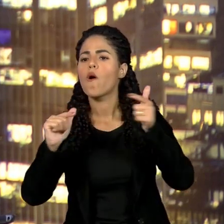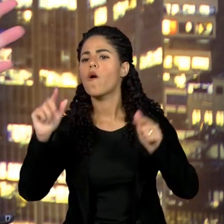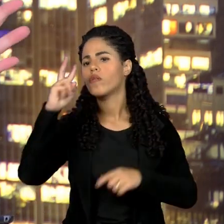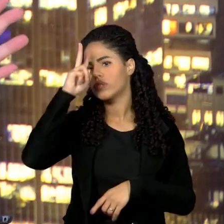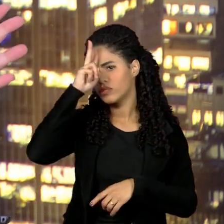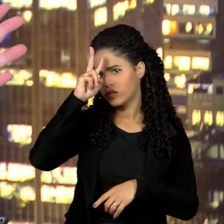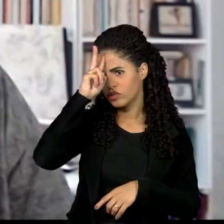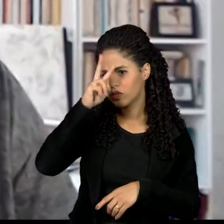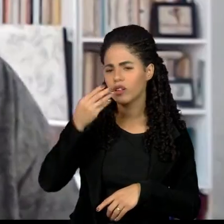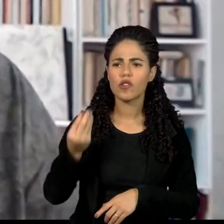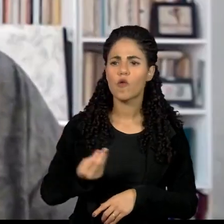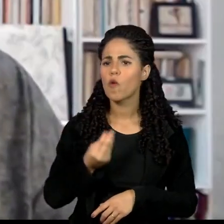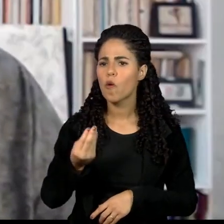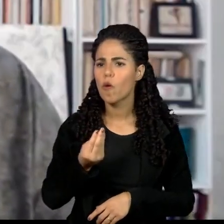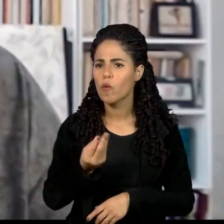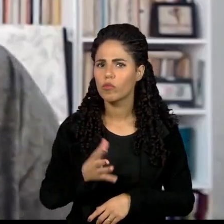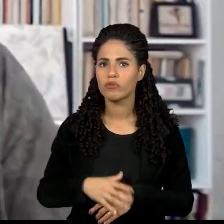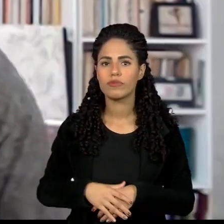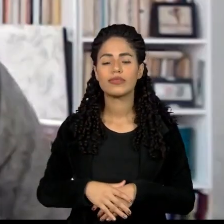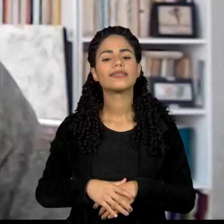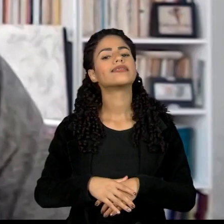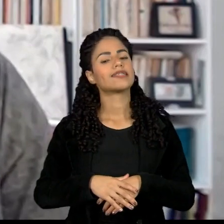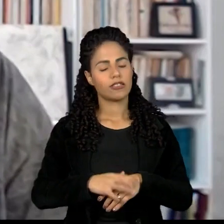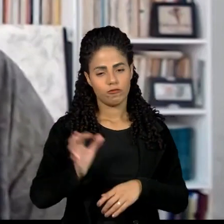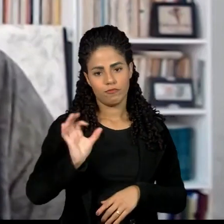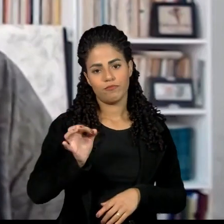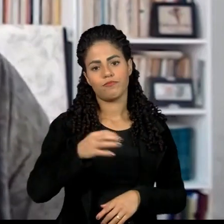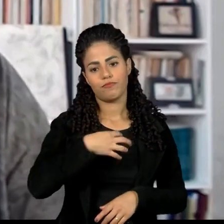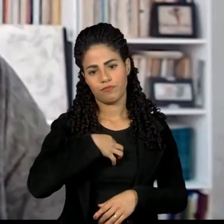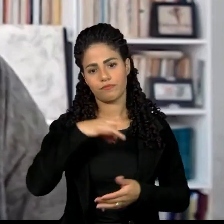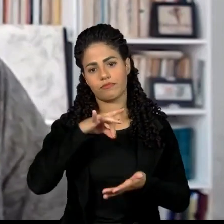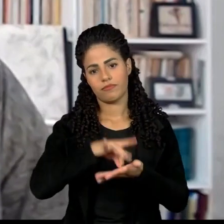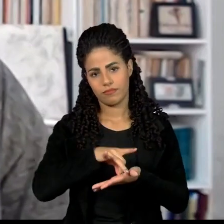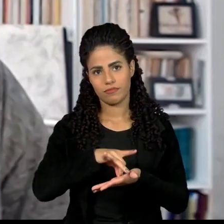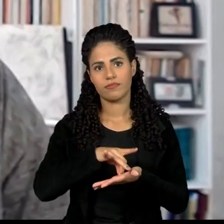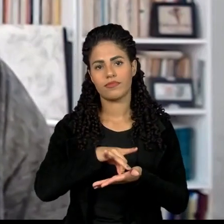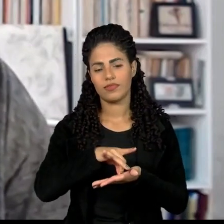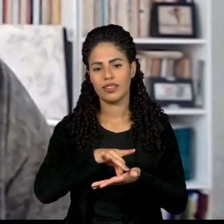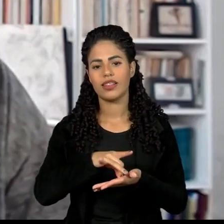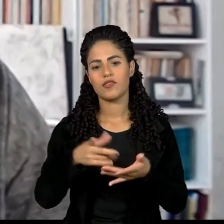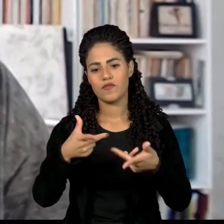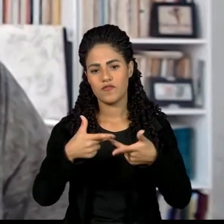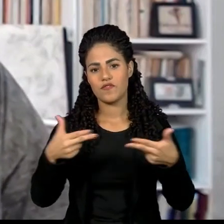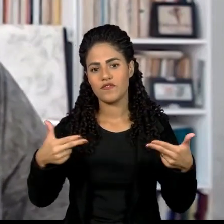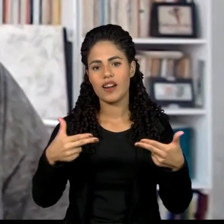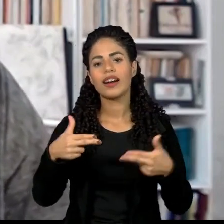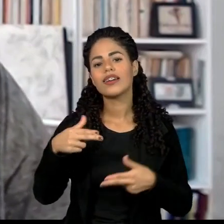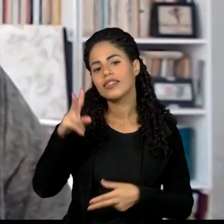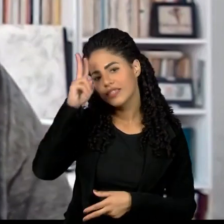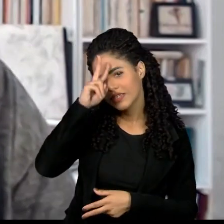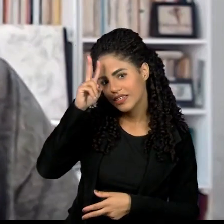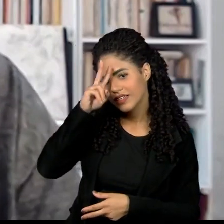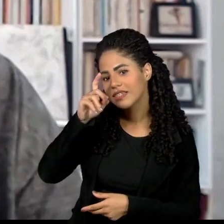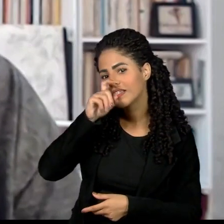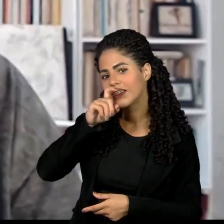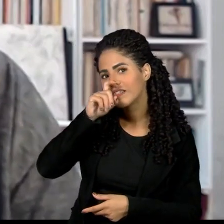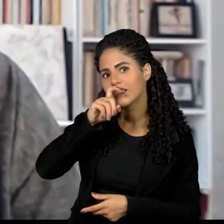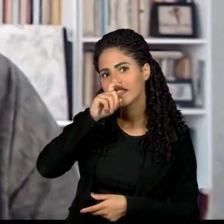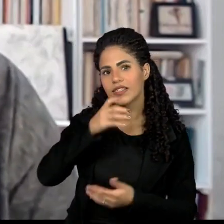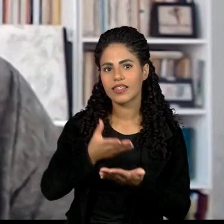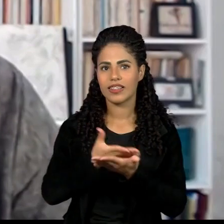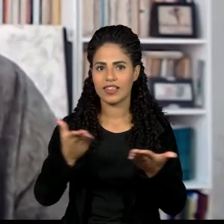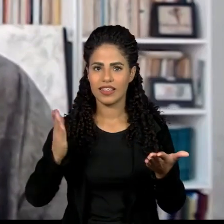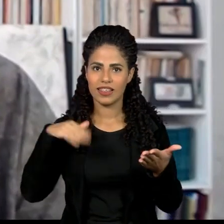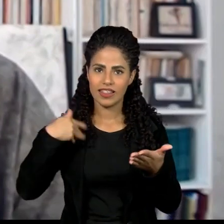funciona? Com certeza, né? Apesar de que muitos desses mitos que eles foram mencionados aí, eles